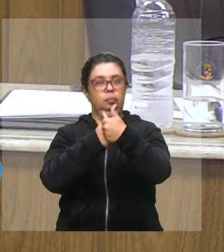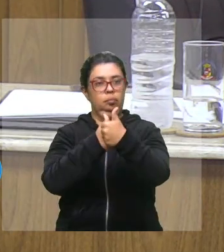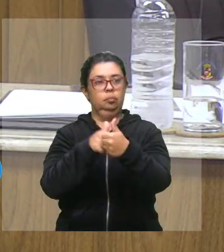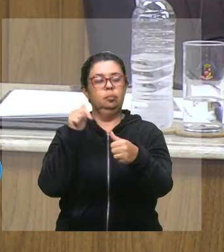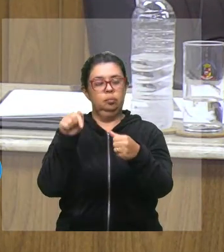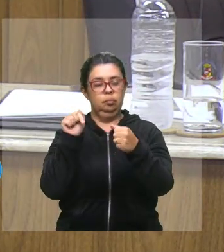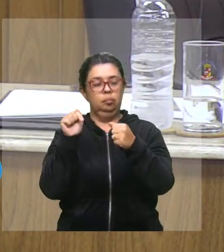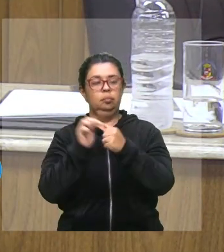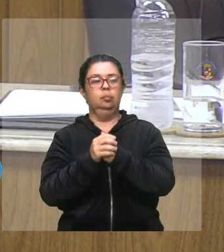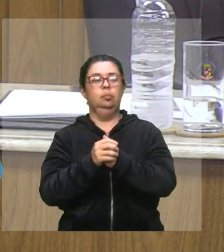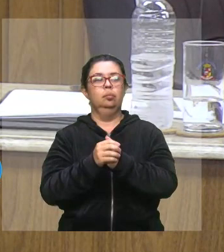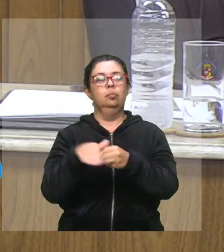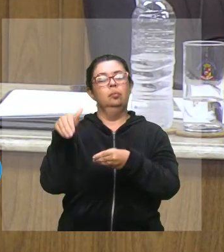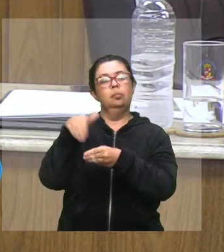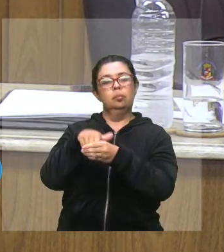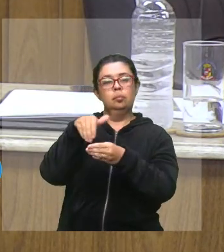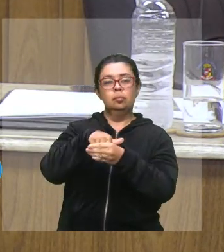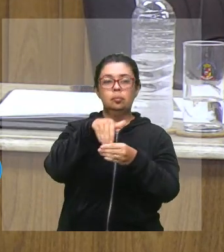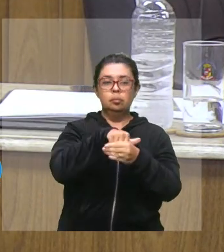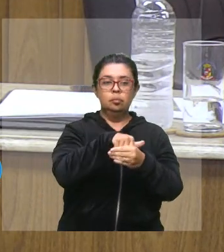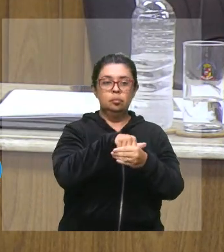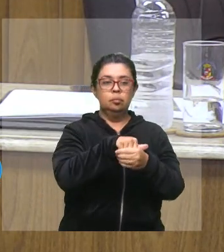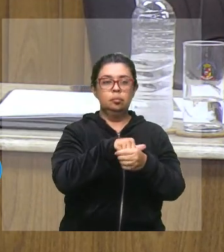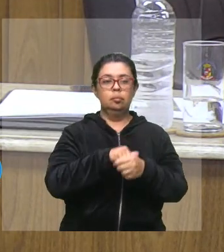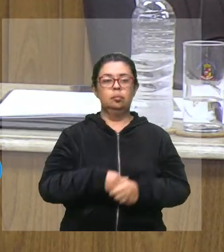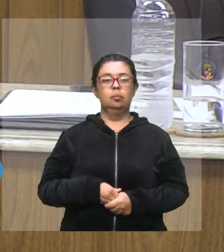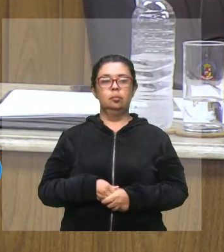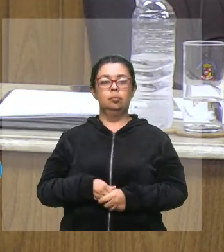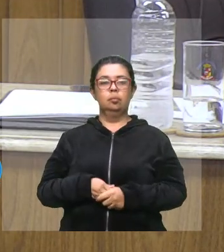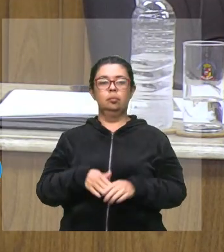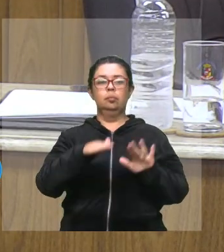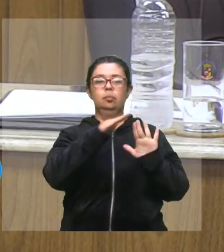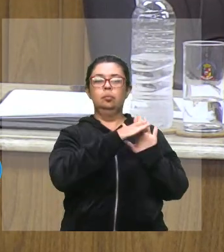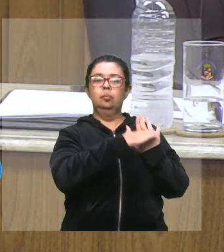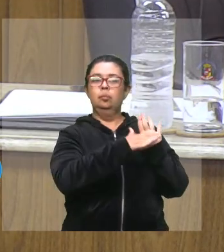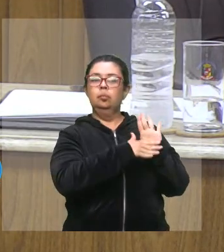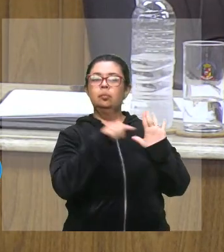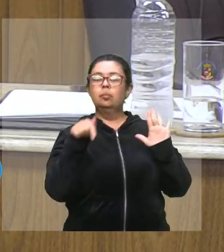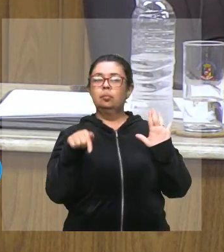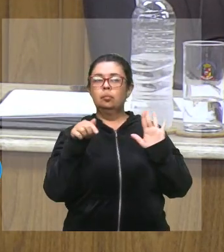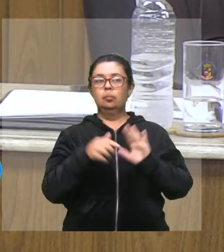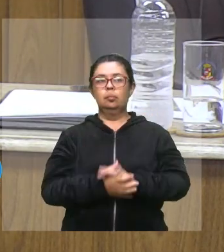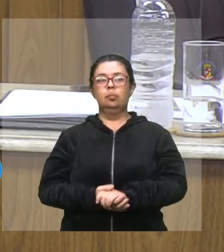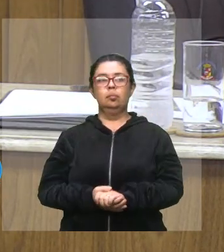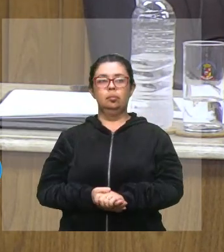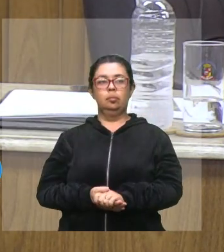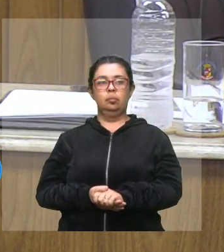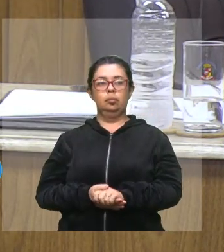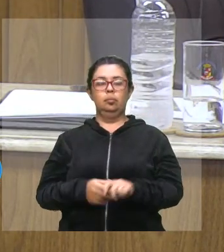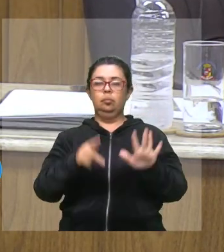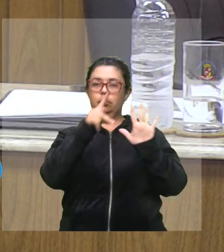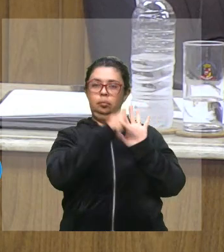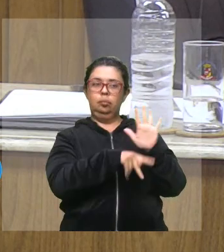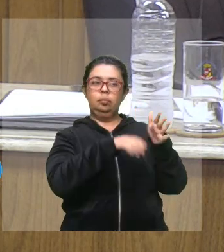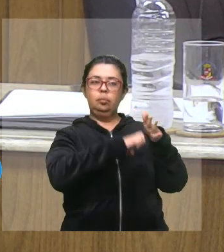a nossa sessão. Estaremos votando, e está na pauta de hoje, este projeto com algumas emendas.